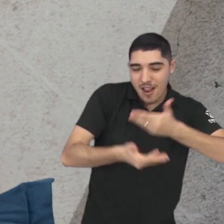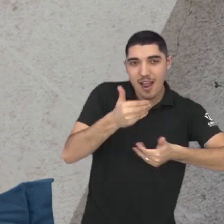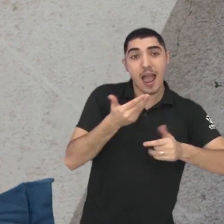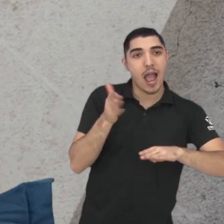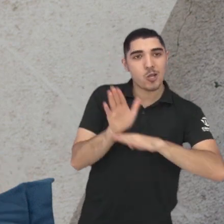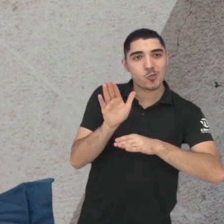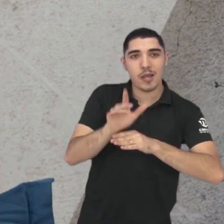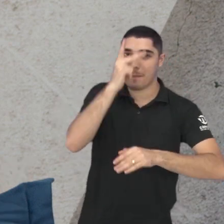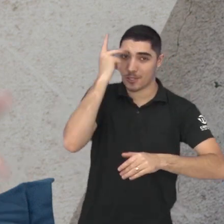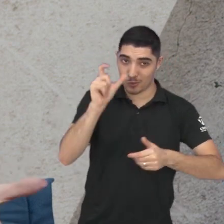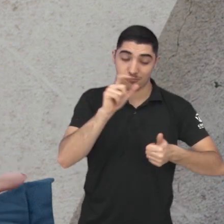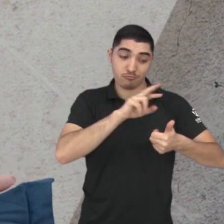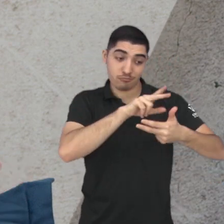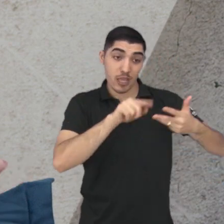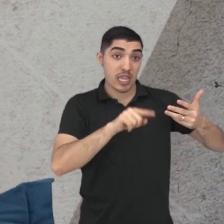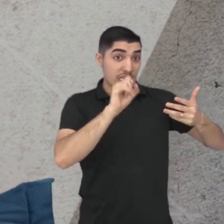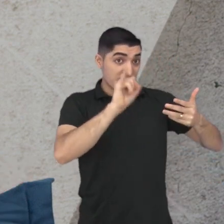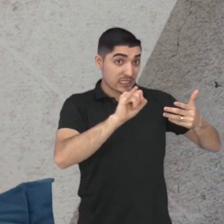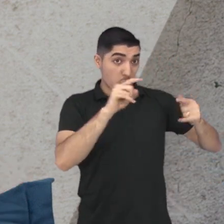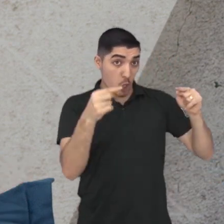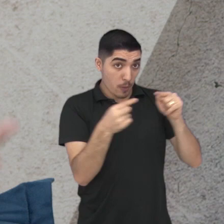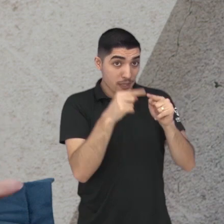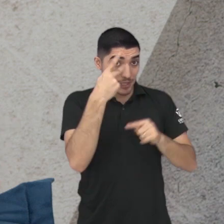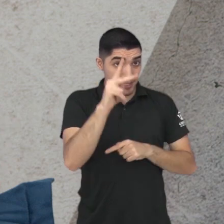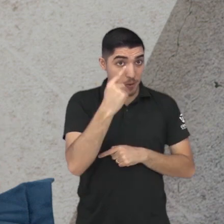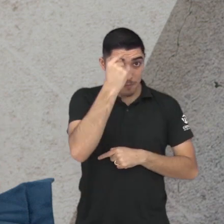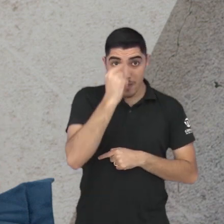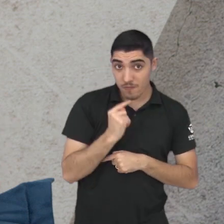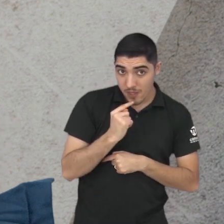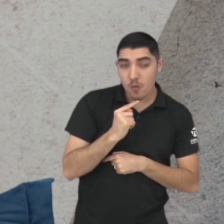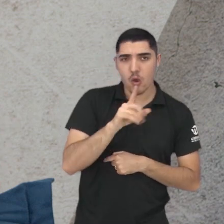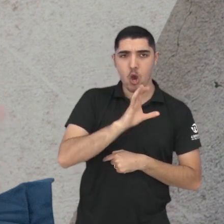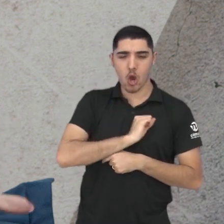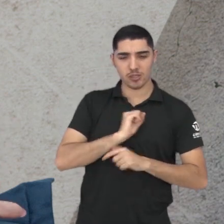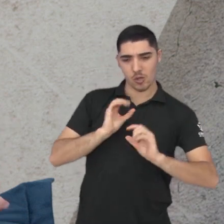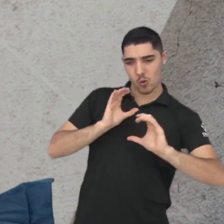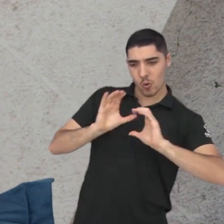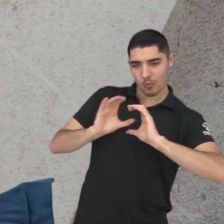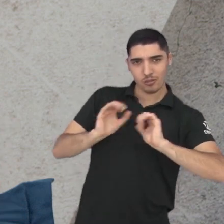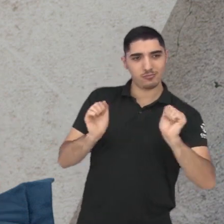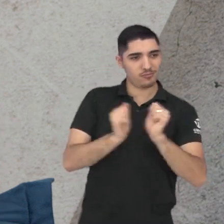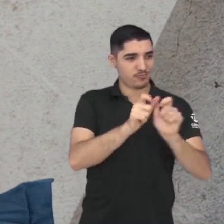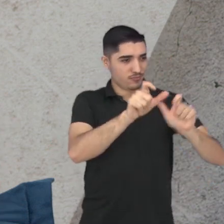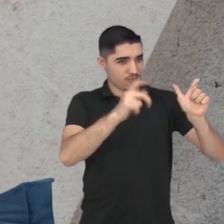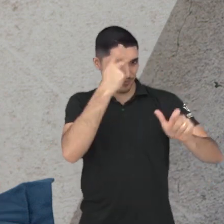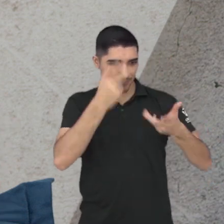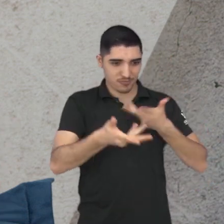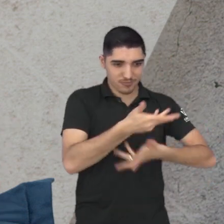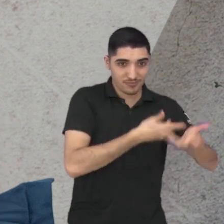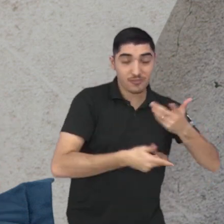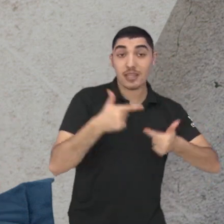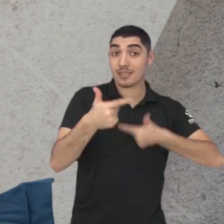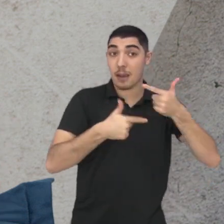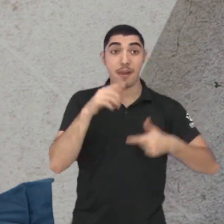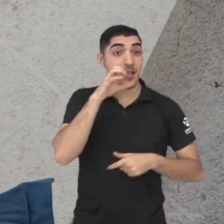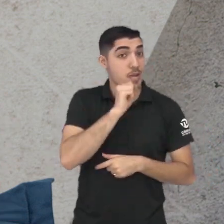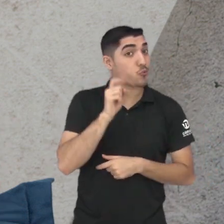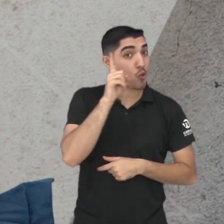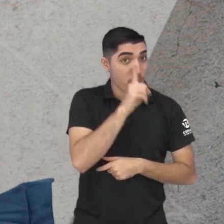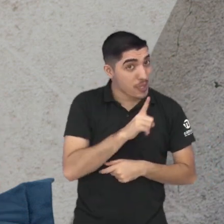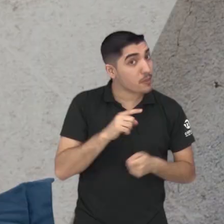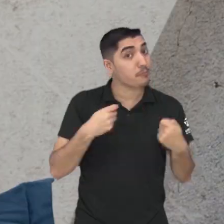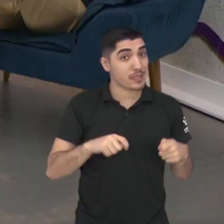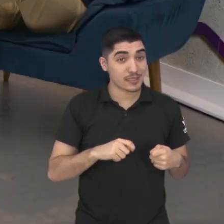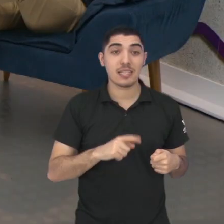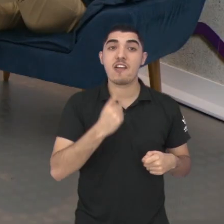Então, tem que analisar se esse é o seu perfil. Se você gosta de comunicação, de estar com as pessoas, de trabalhar os finais de semana,